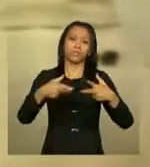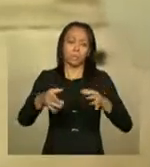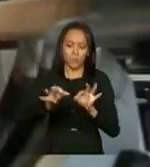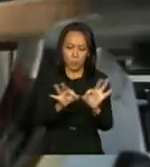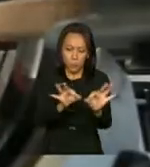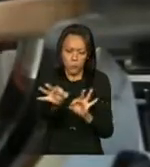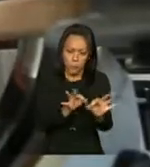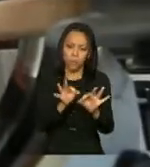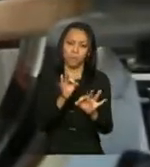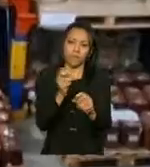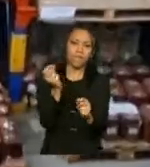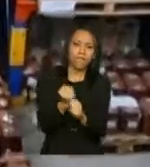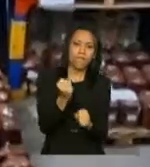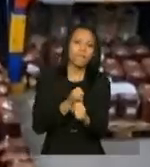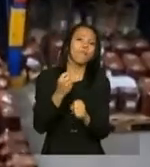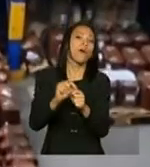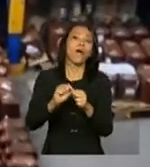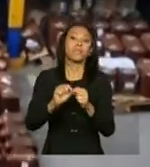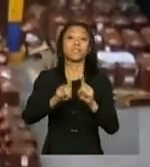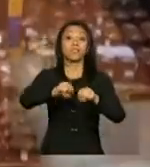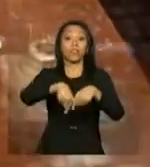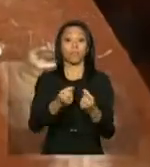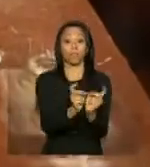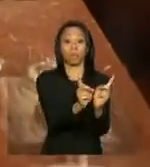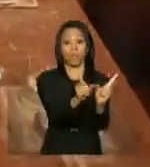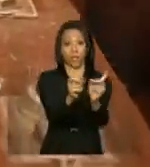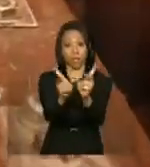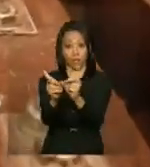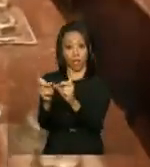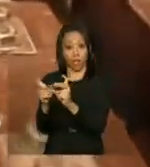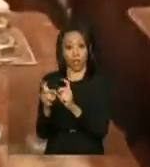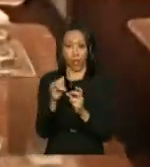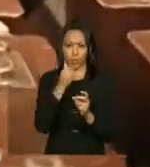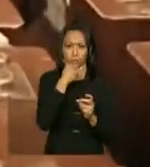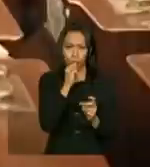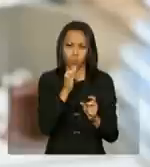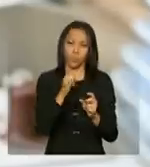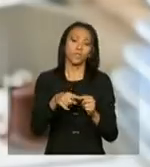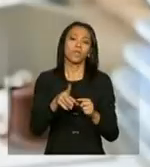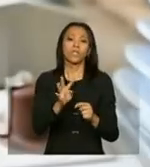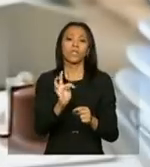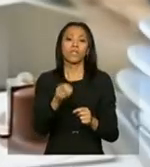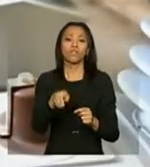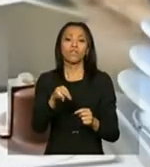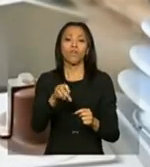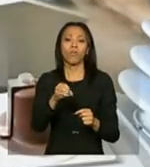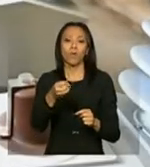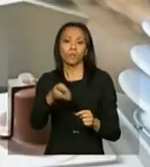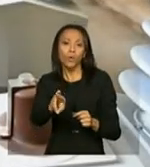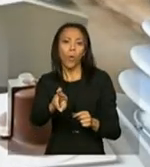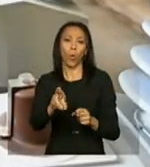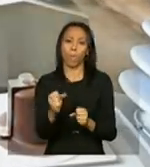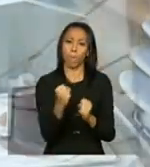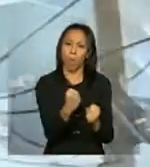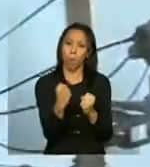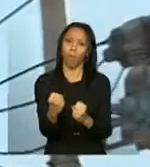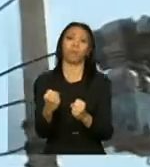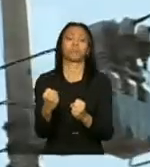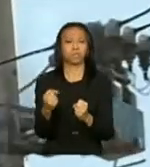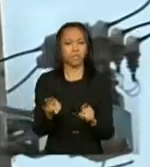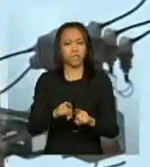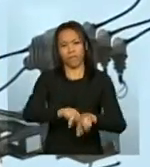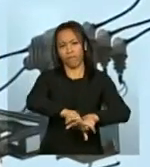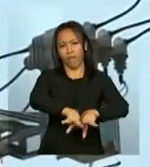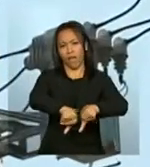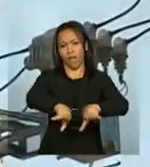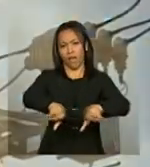projeta, fabrica e comercializa transformadores de corrente, transformadores de potencial e